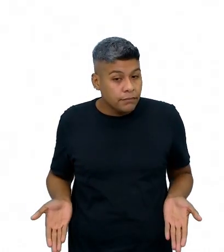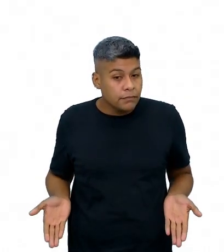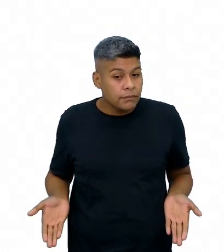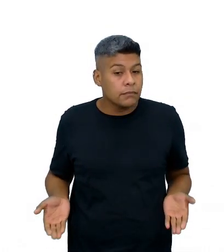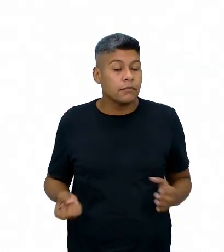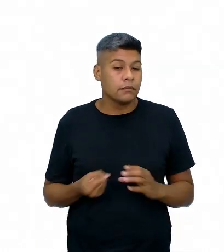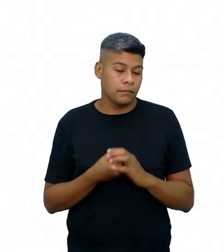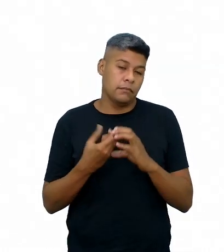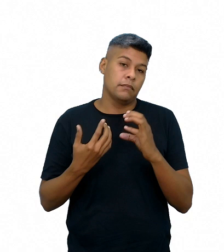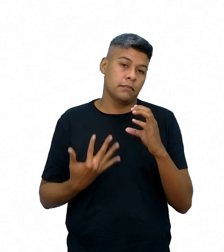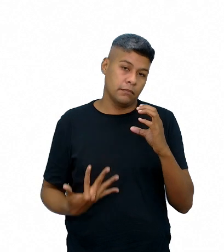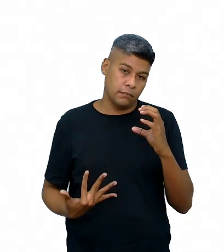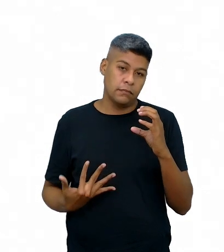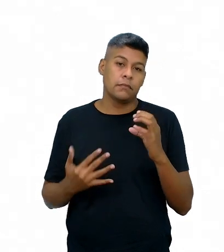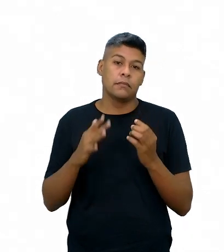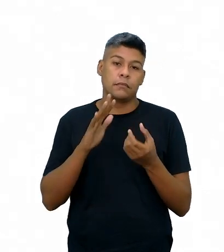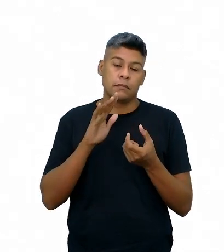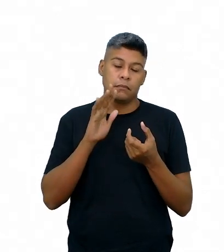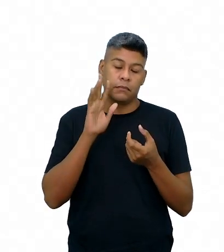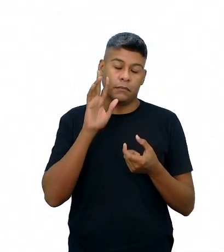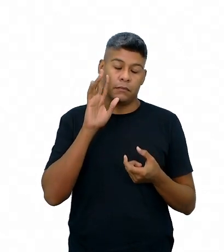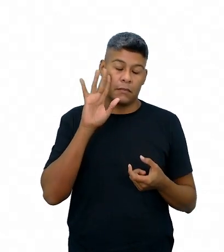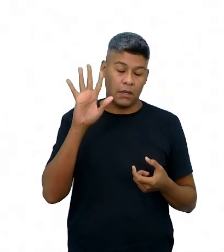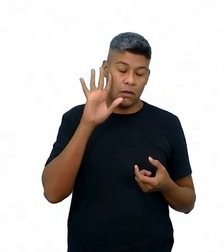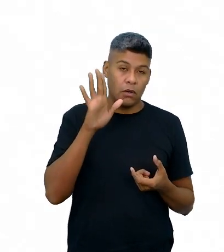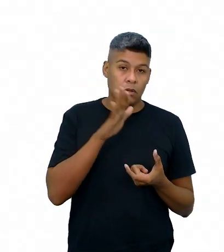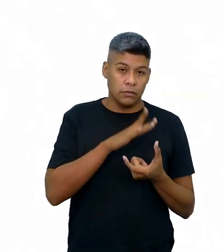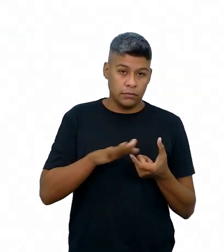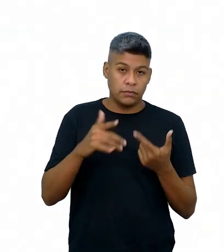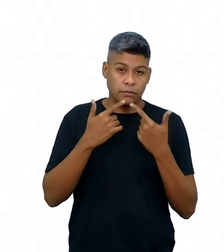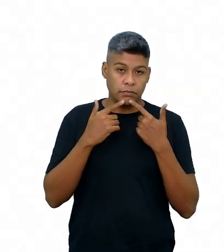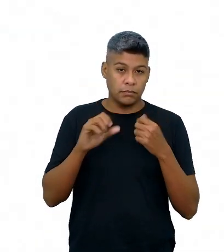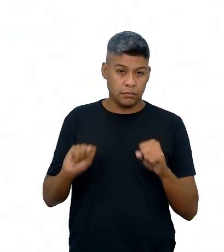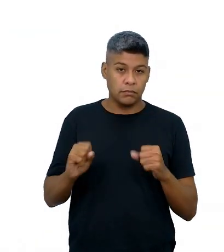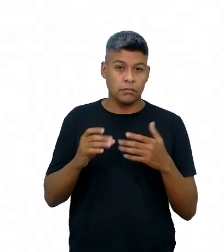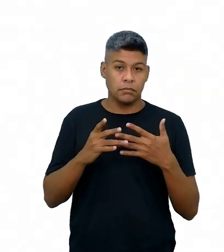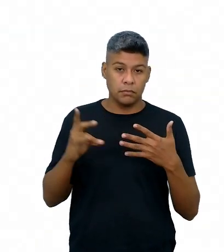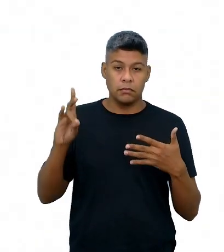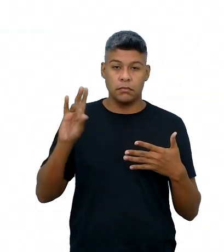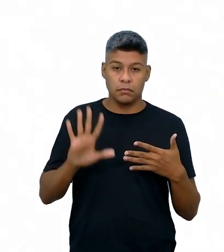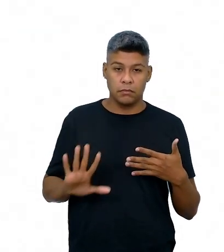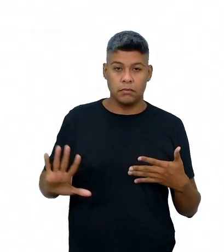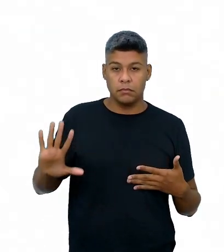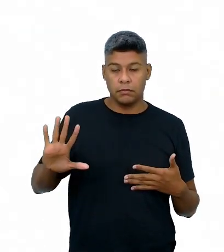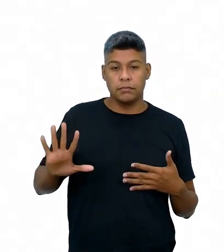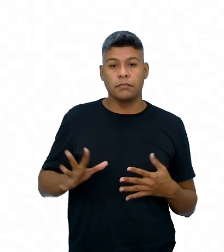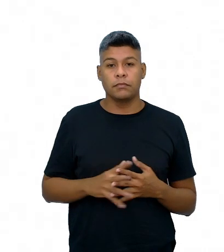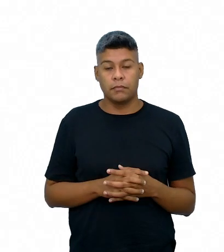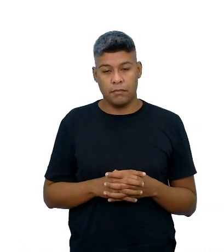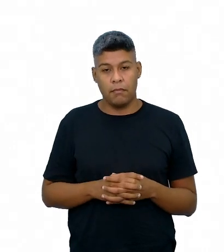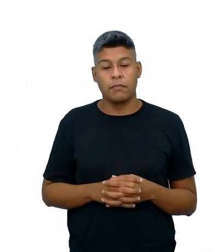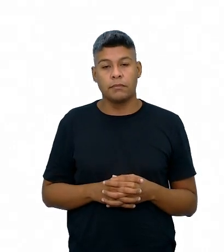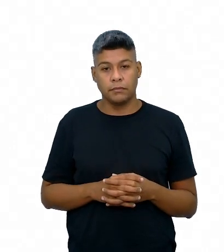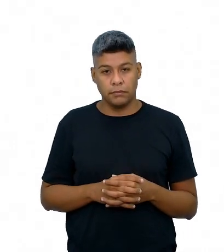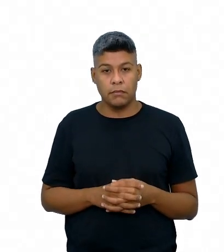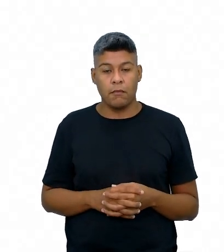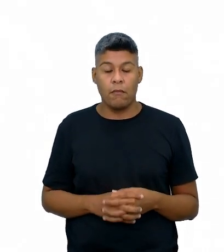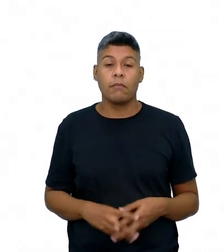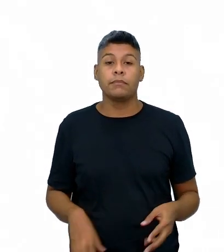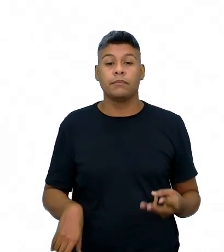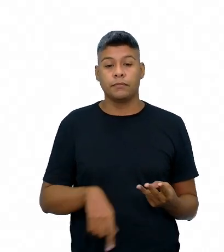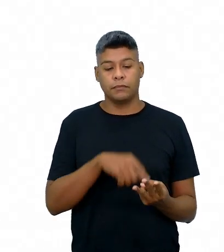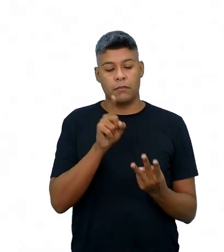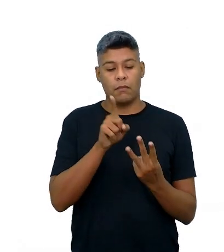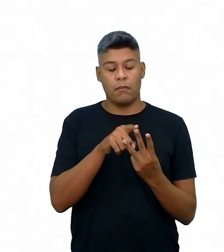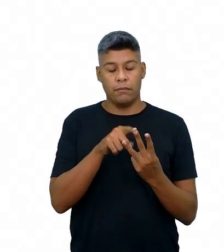teóricos? Letramento com foco na linguística e na semiótica. Já o segundo momento é relacionar o tema central